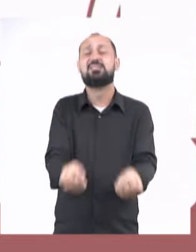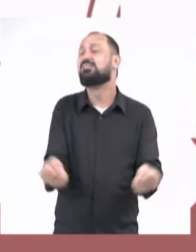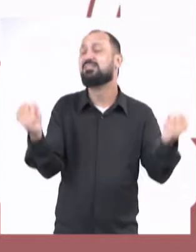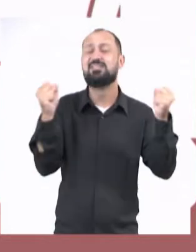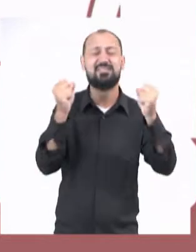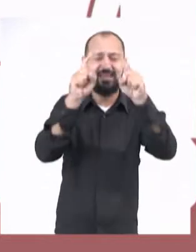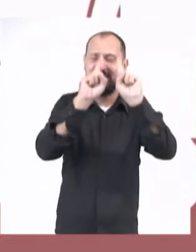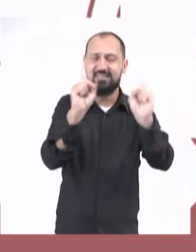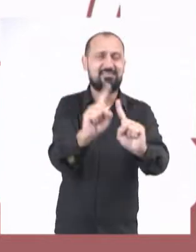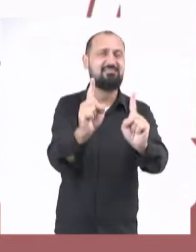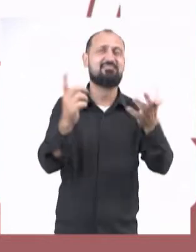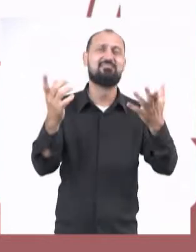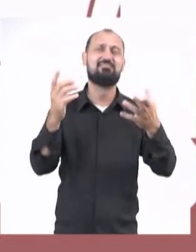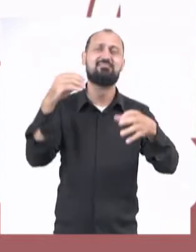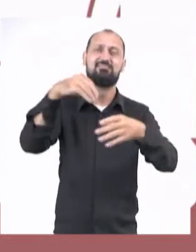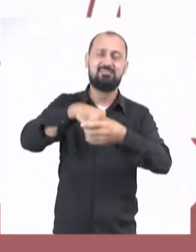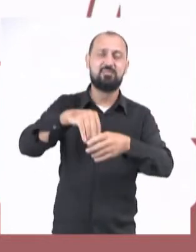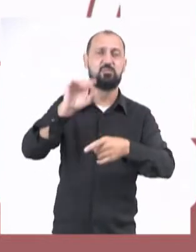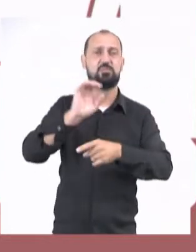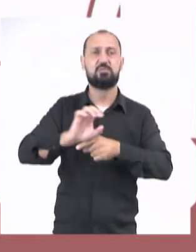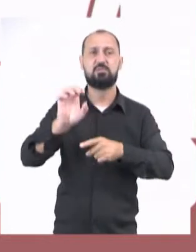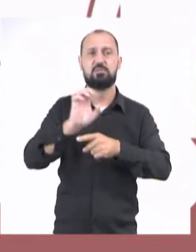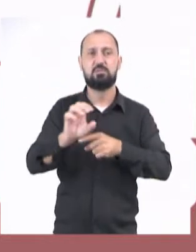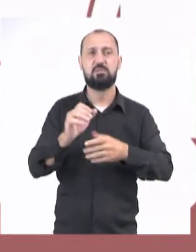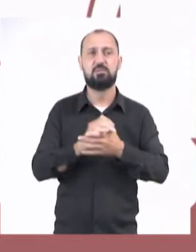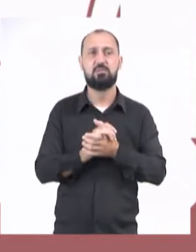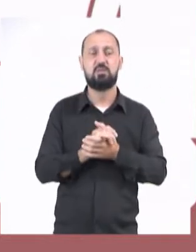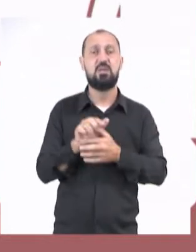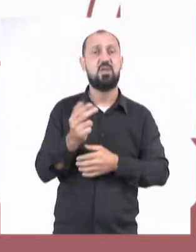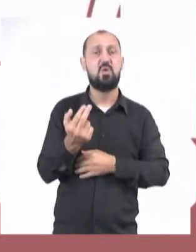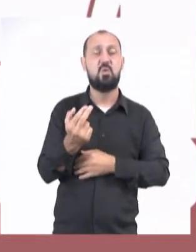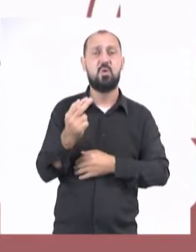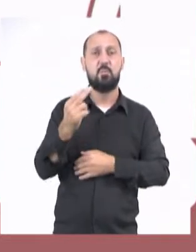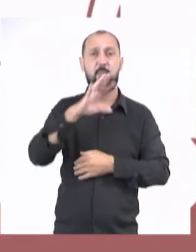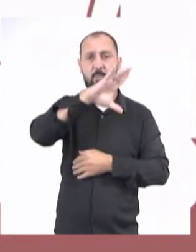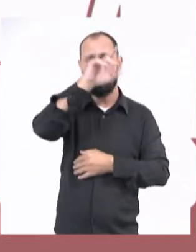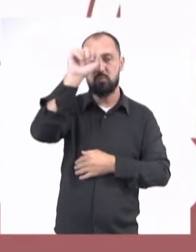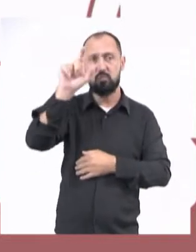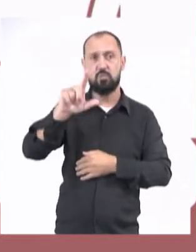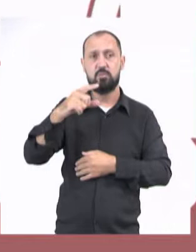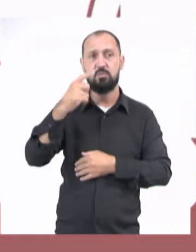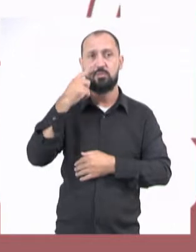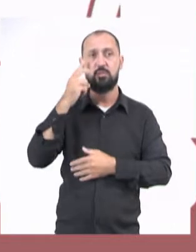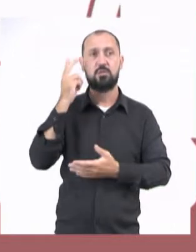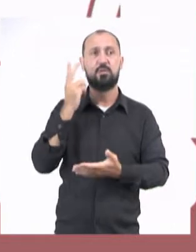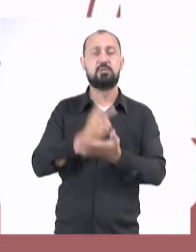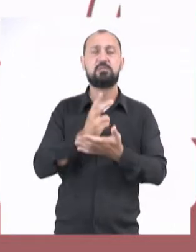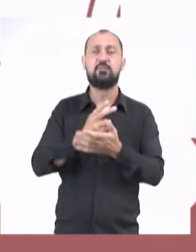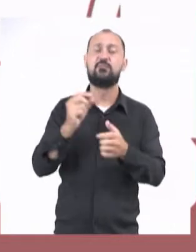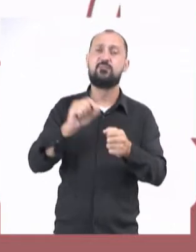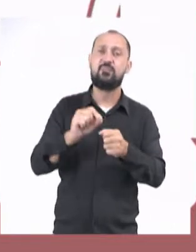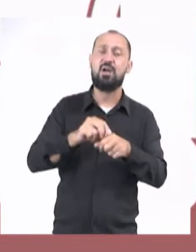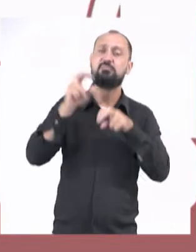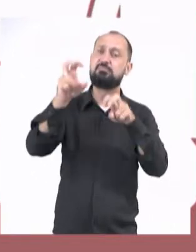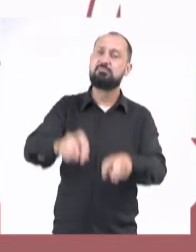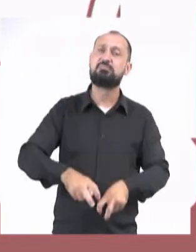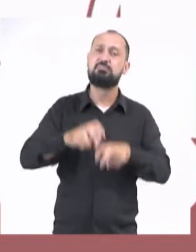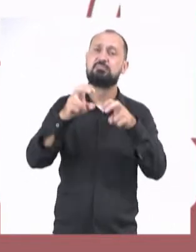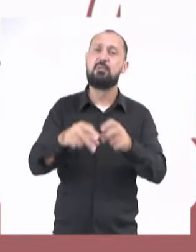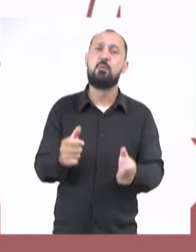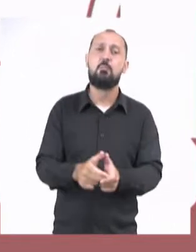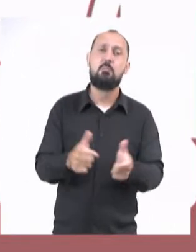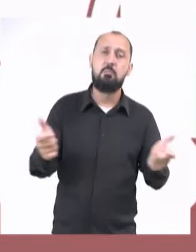né, principalmente no estado, por exemplo, como Mato Grosso do Sul, que se gaba da sua produção agrícola,